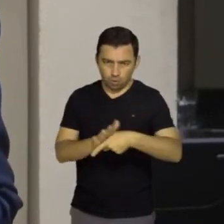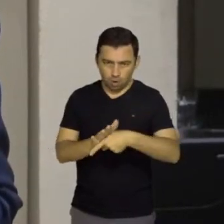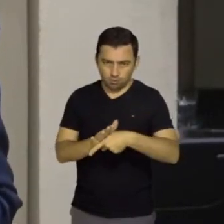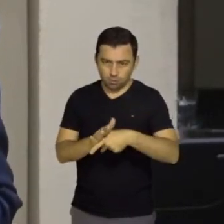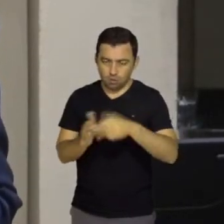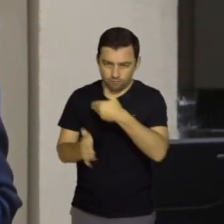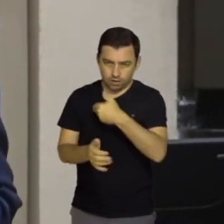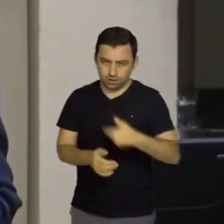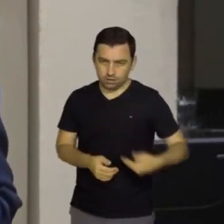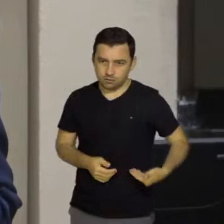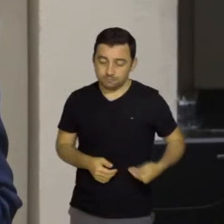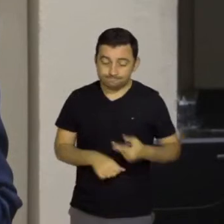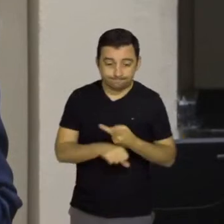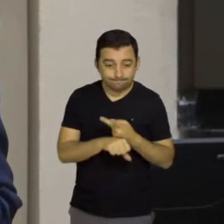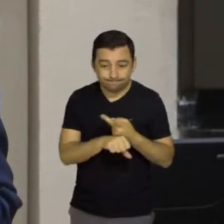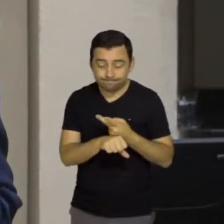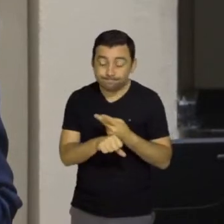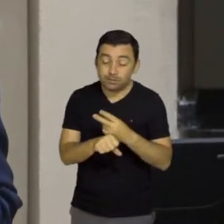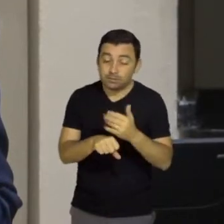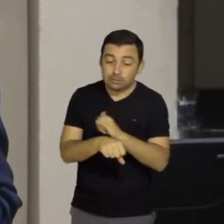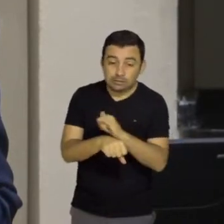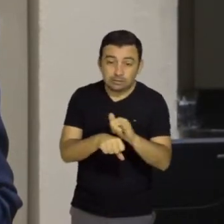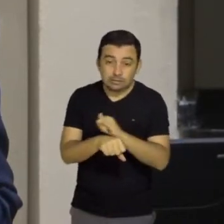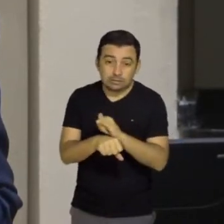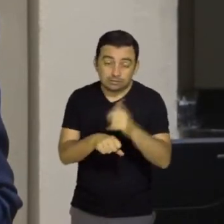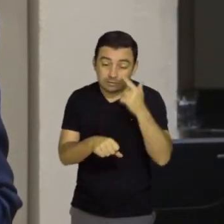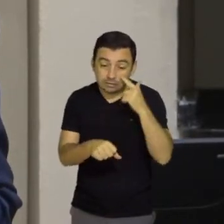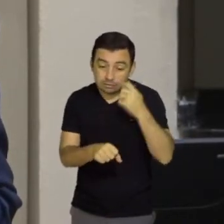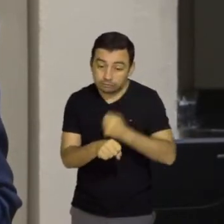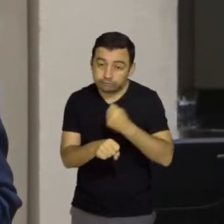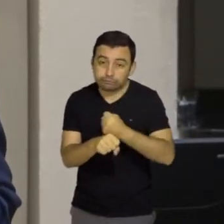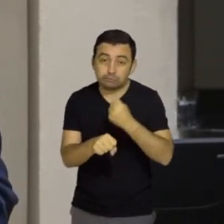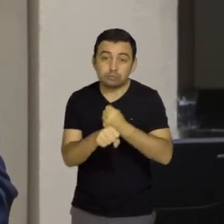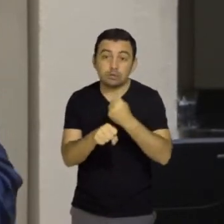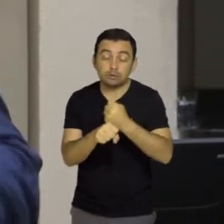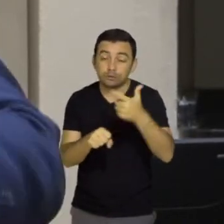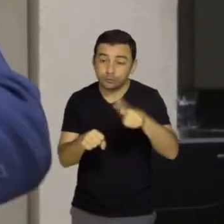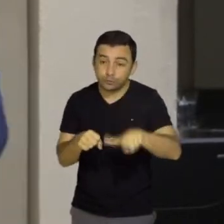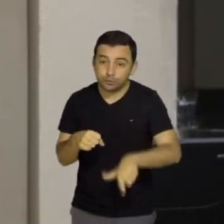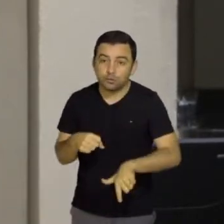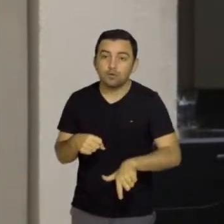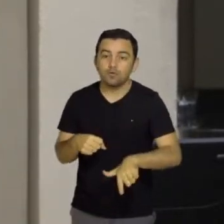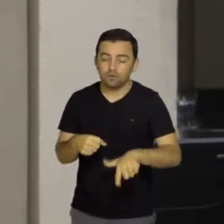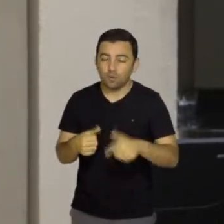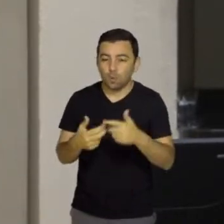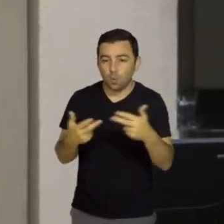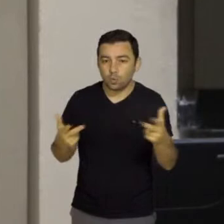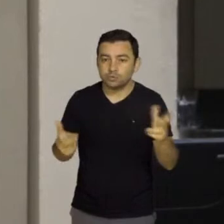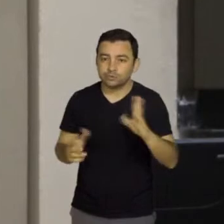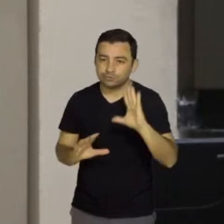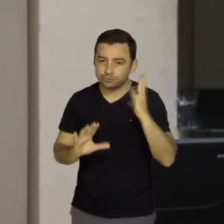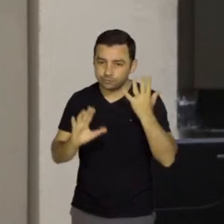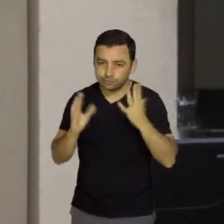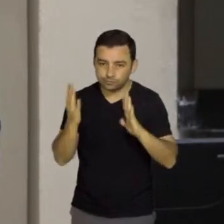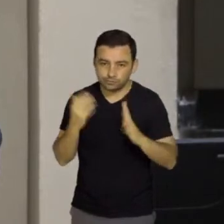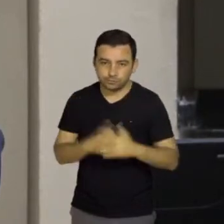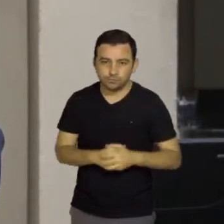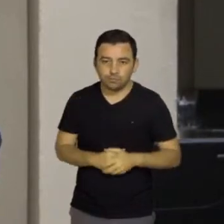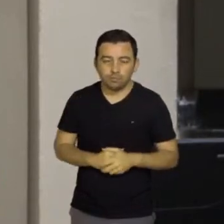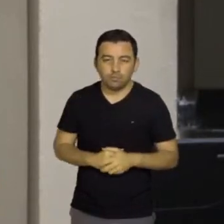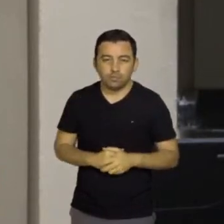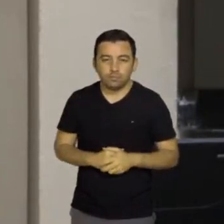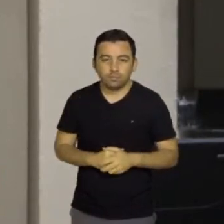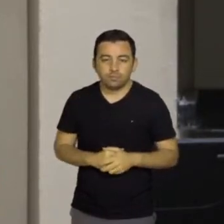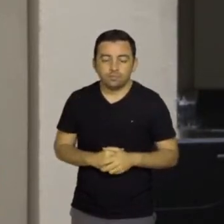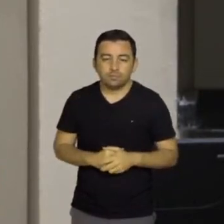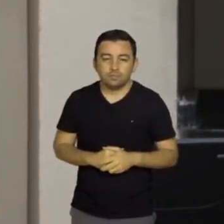encontrar algumas alternativas para reconstruirmos esses danos ocasionados pelo mau tempo em